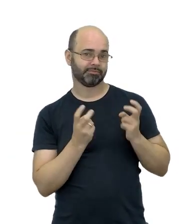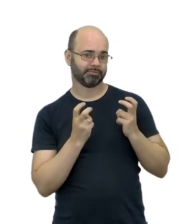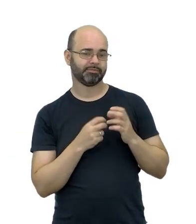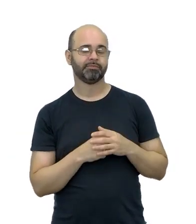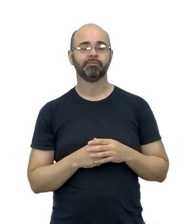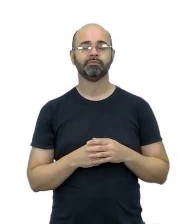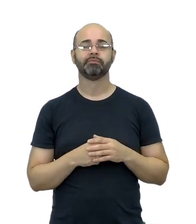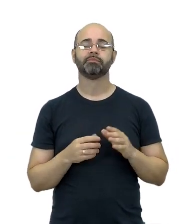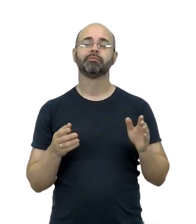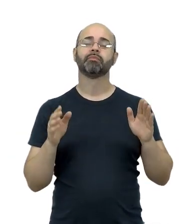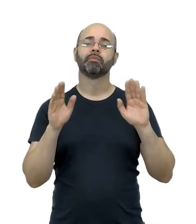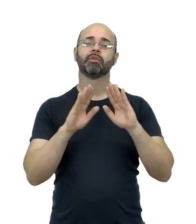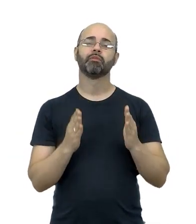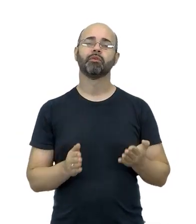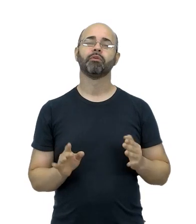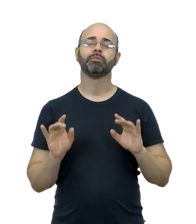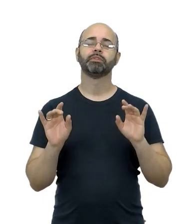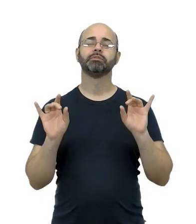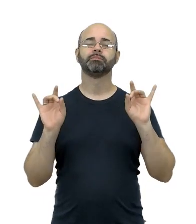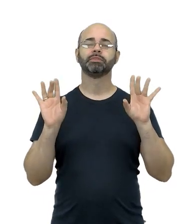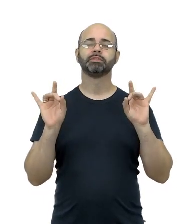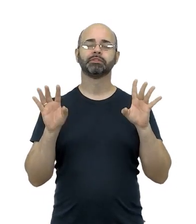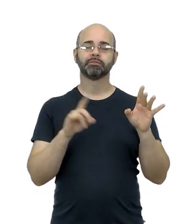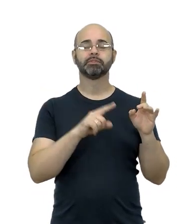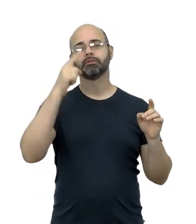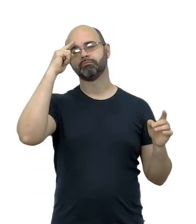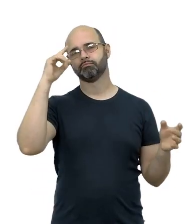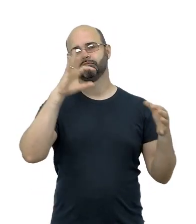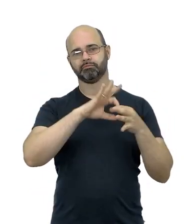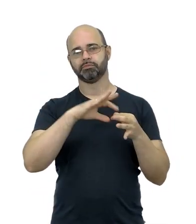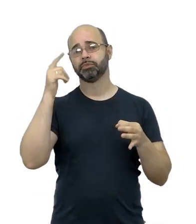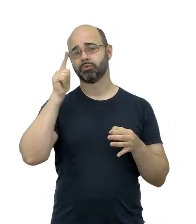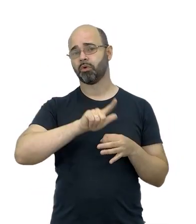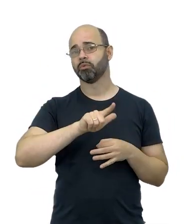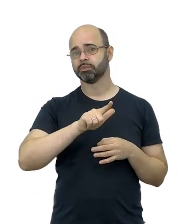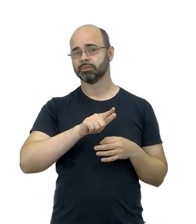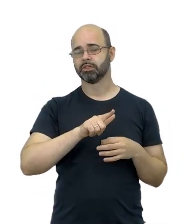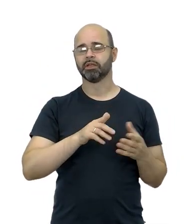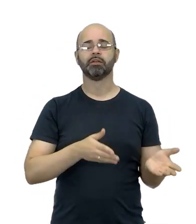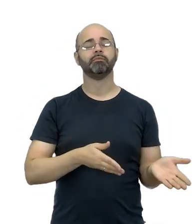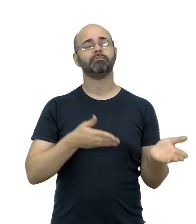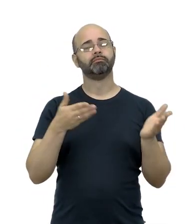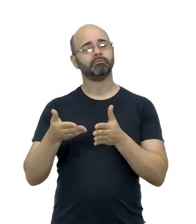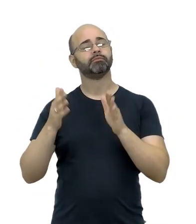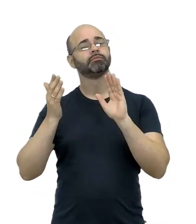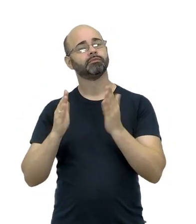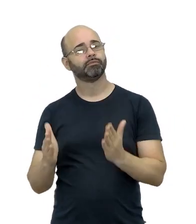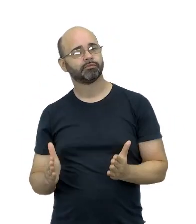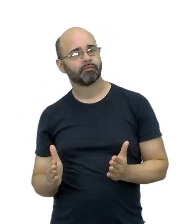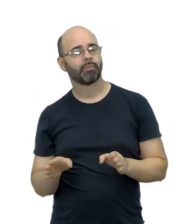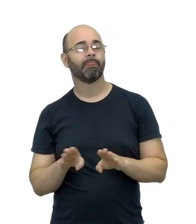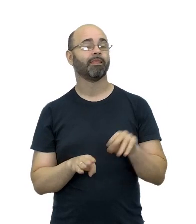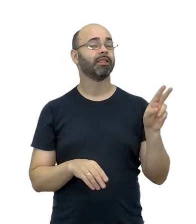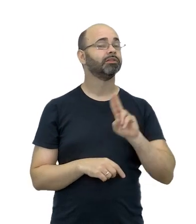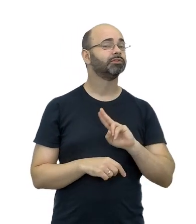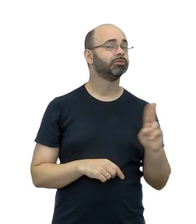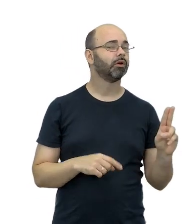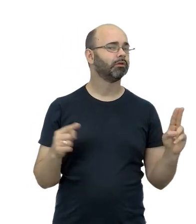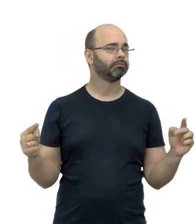formas específicas e conseguem estabelecer uma relação entre a forma e o seu nome, ou